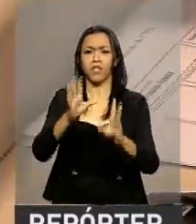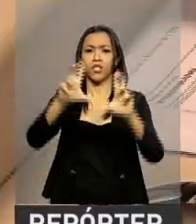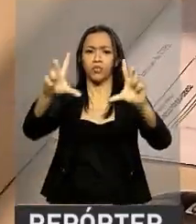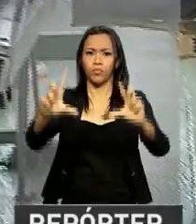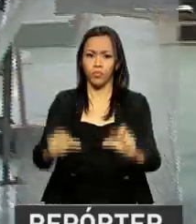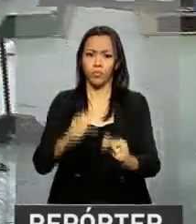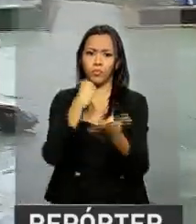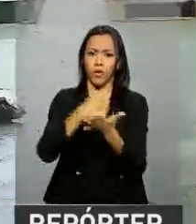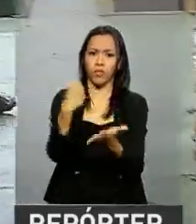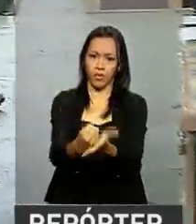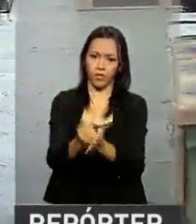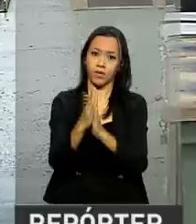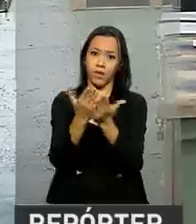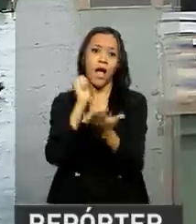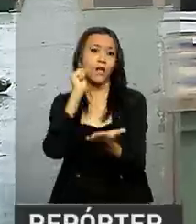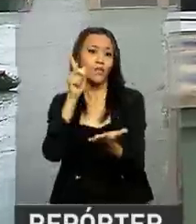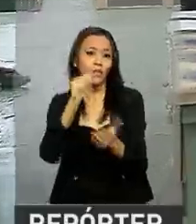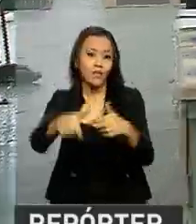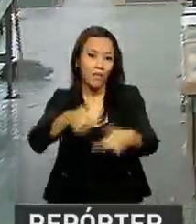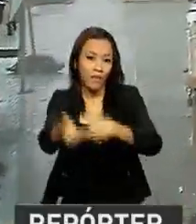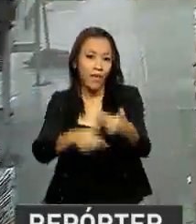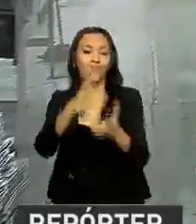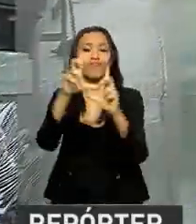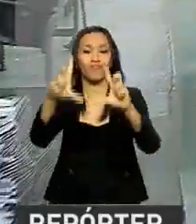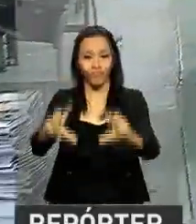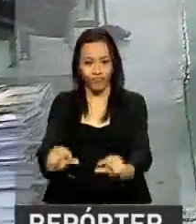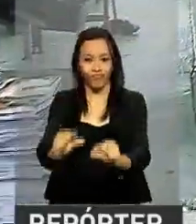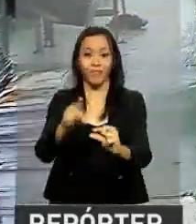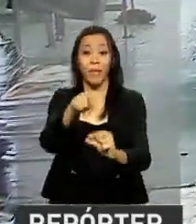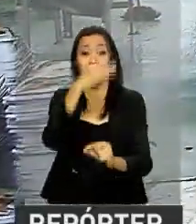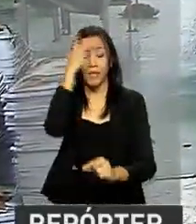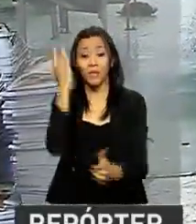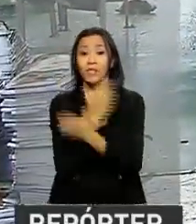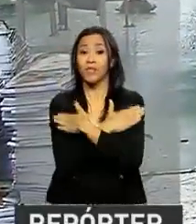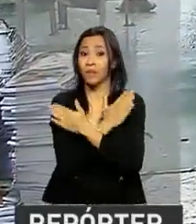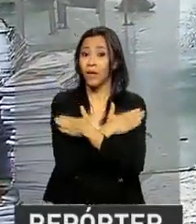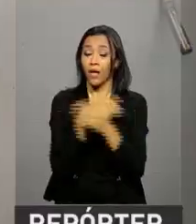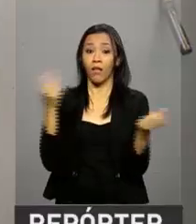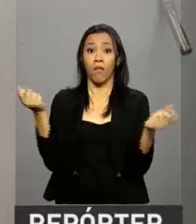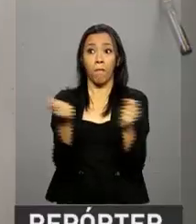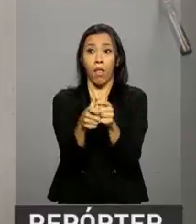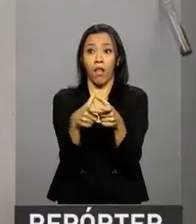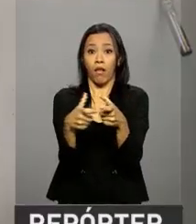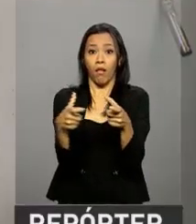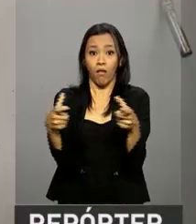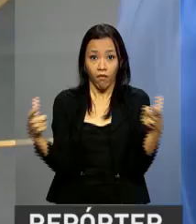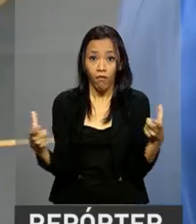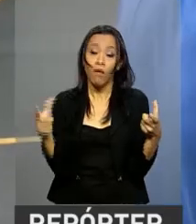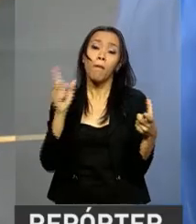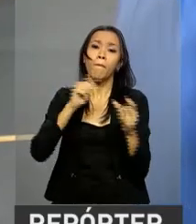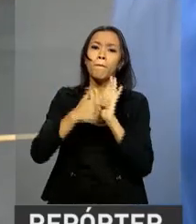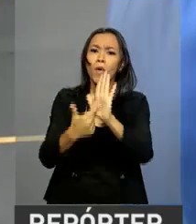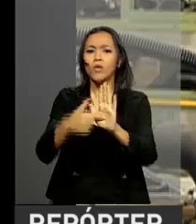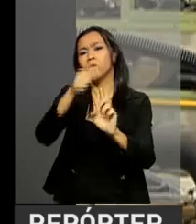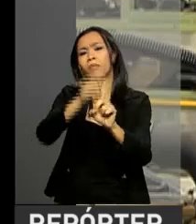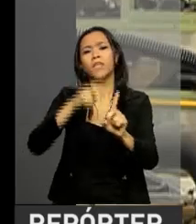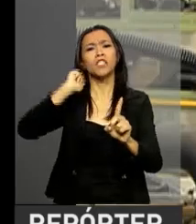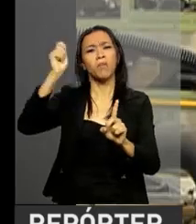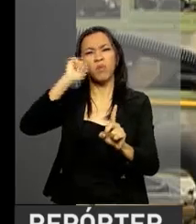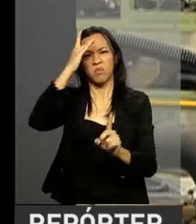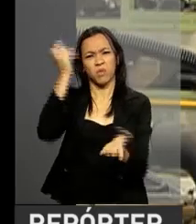diminuiu dados do cadastro Geral de Empregados e desempregados mostram que em abril o número de pessoas